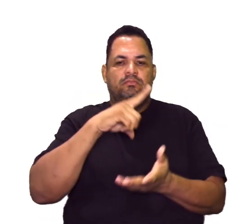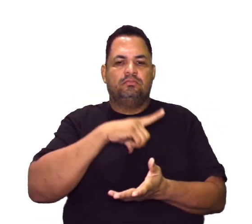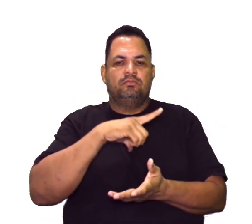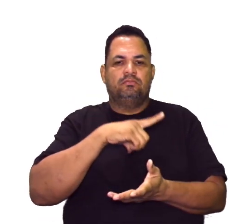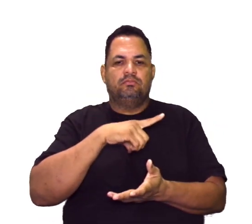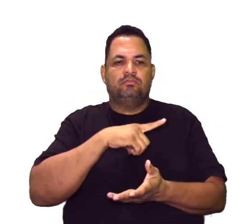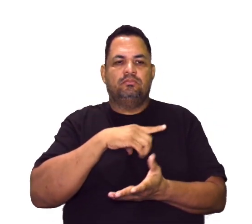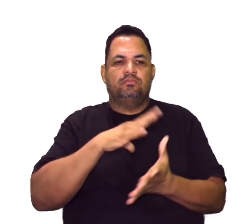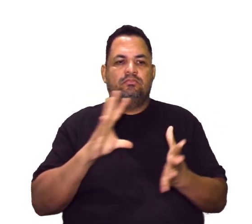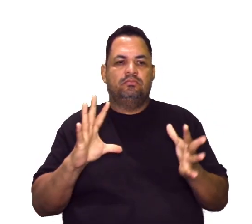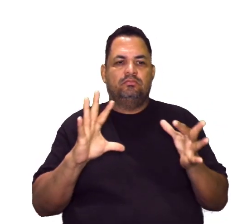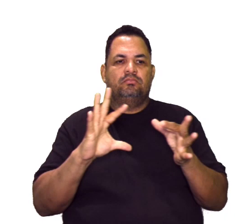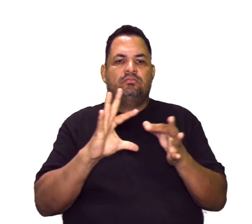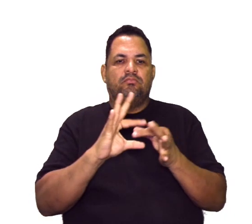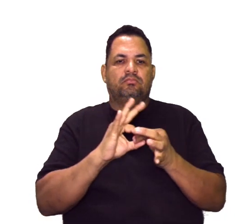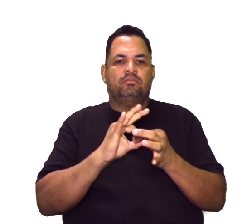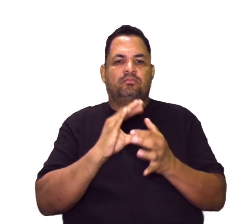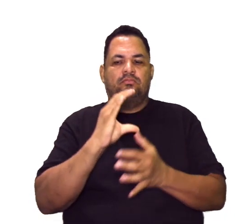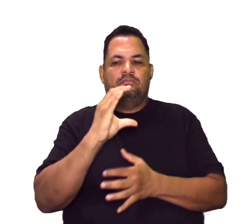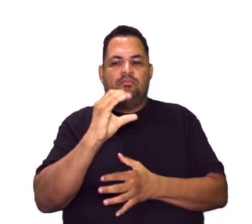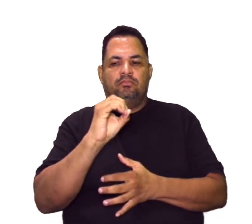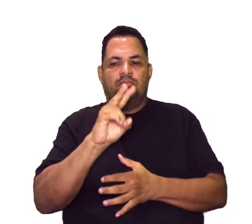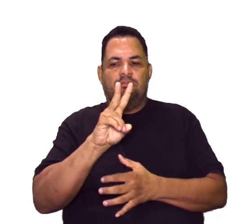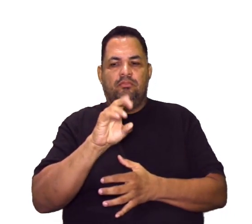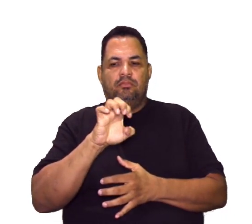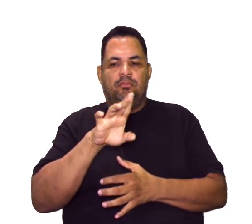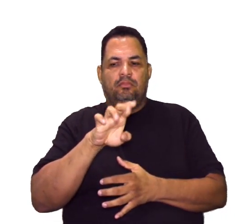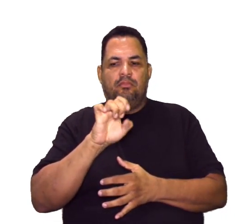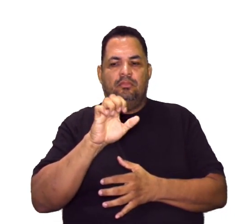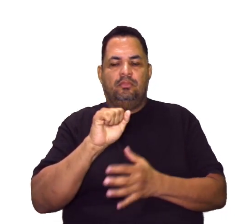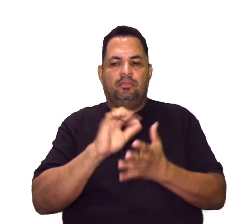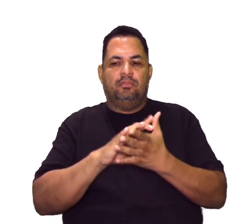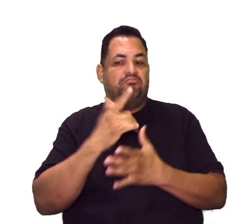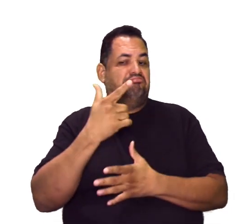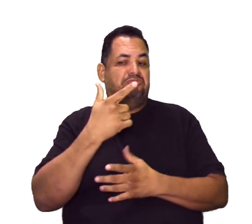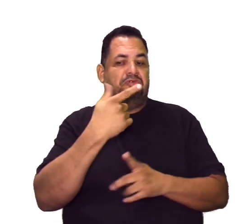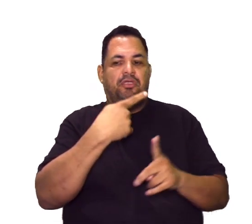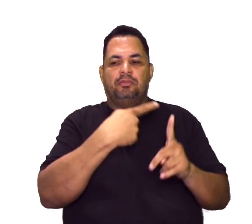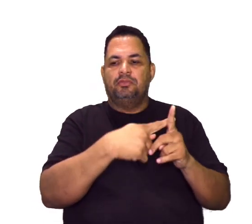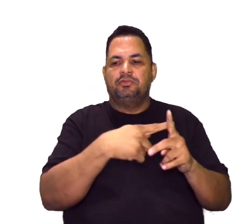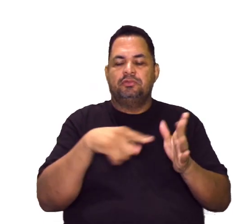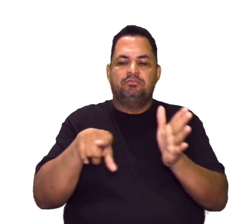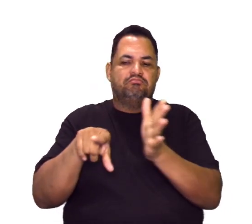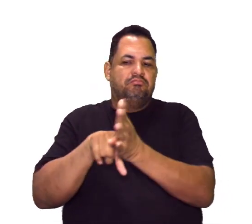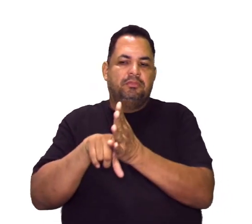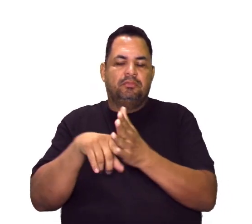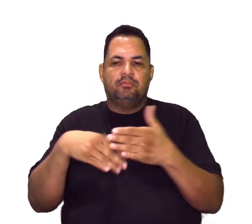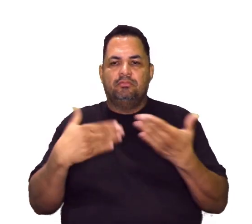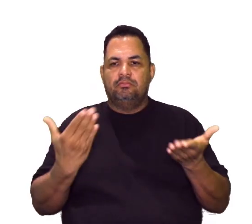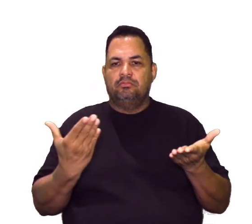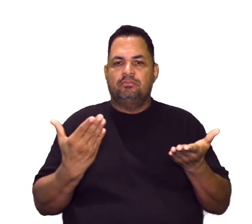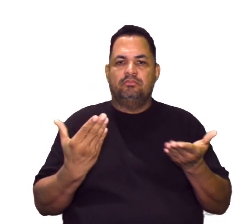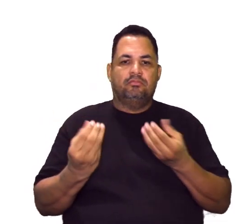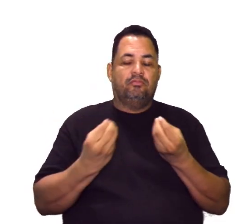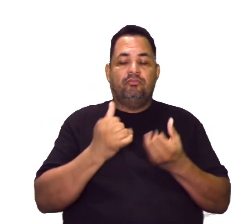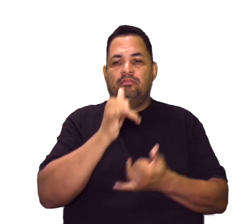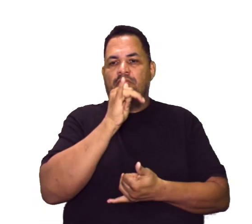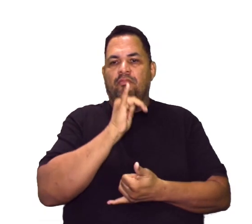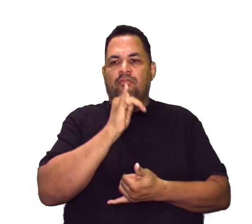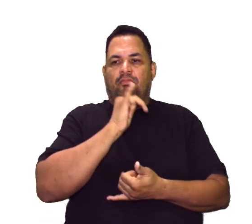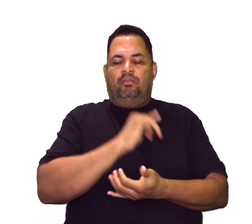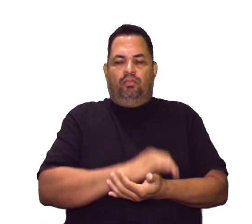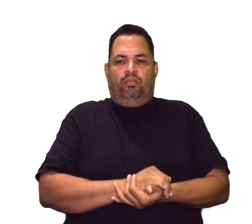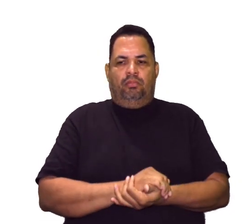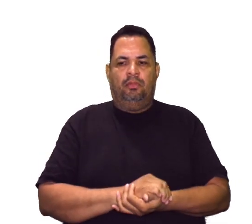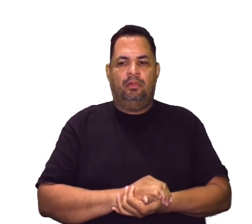estivermos ligação covalente apolar? Vamos ver o exemplo? Então veja o